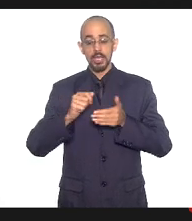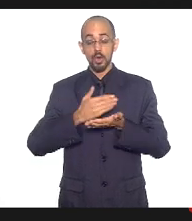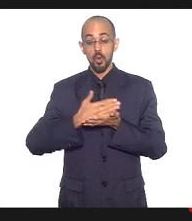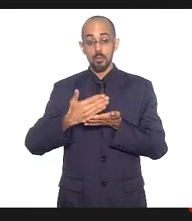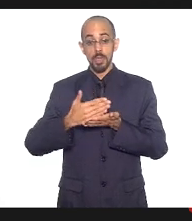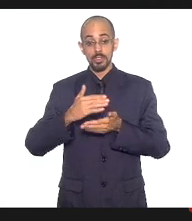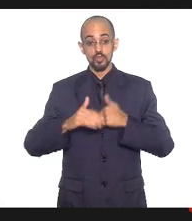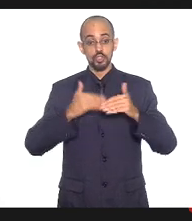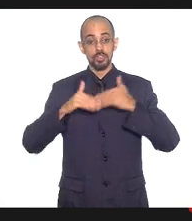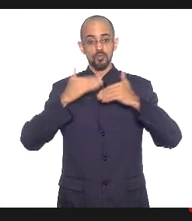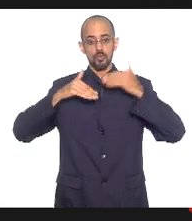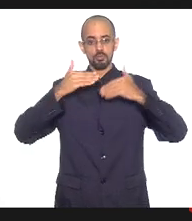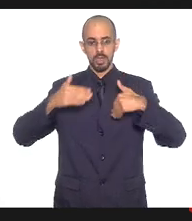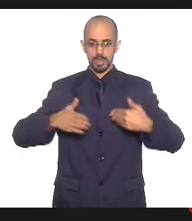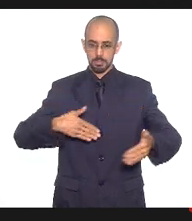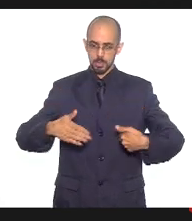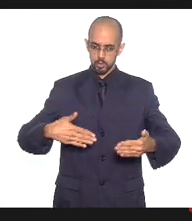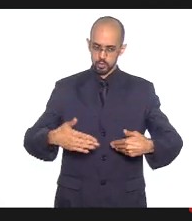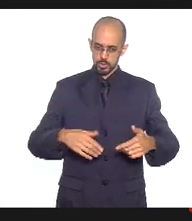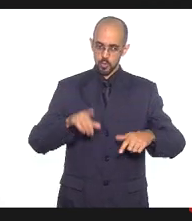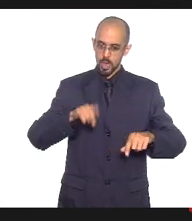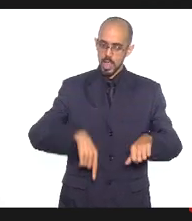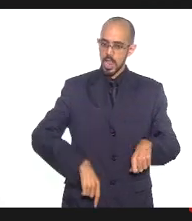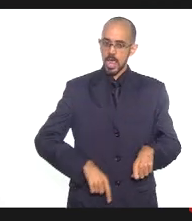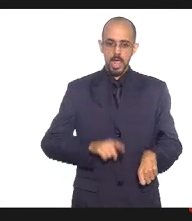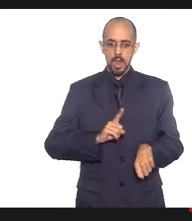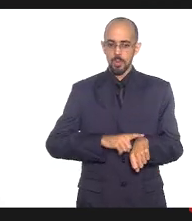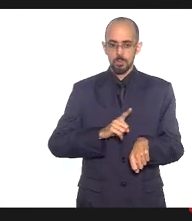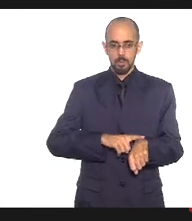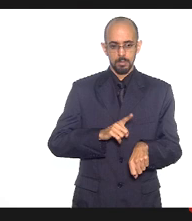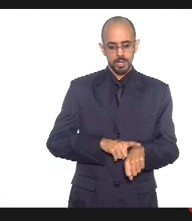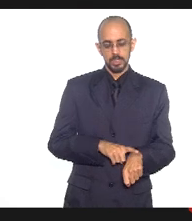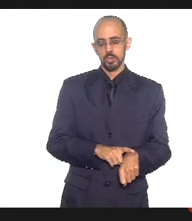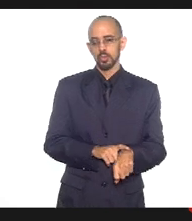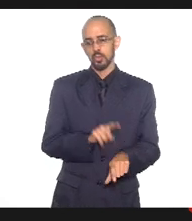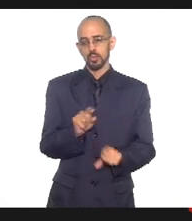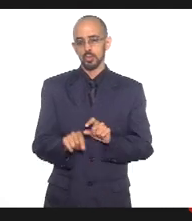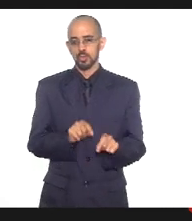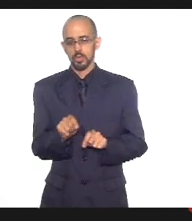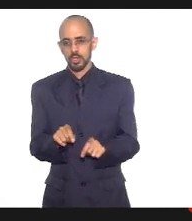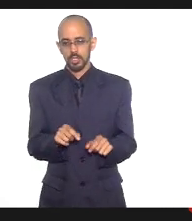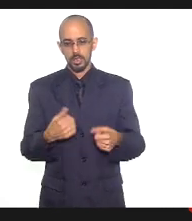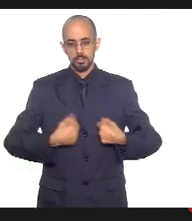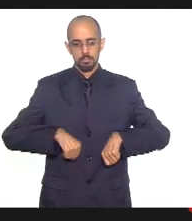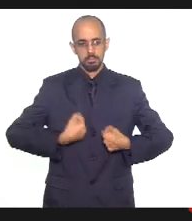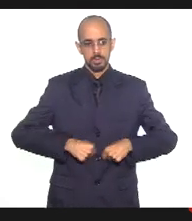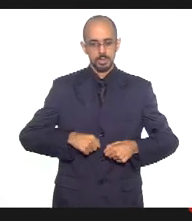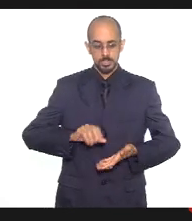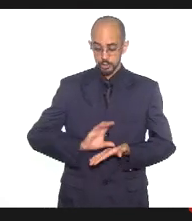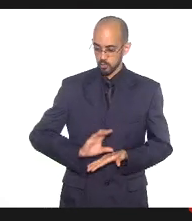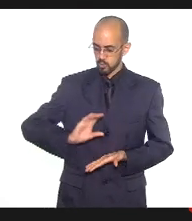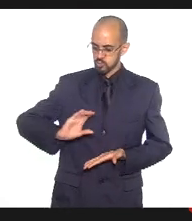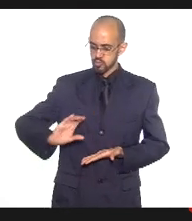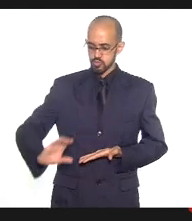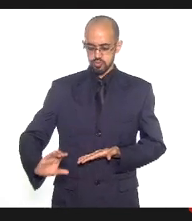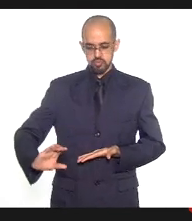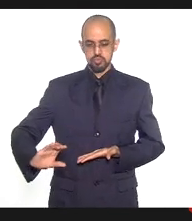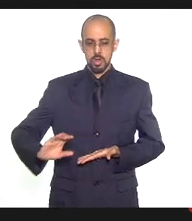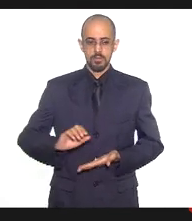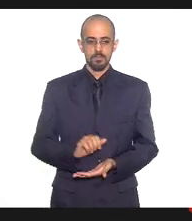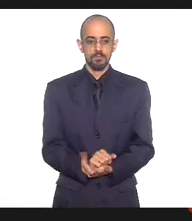desenvolvimento da produção. Essa etapa é a etapa que requer os maiores investimentos.